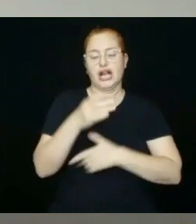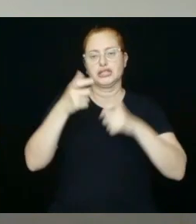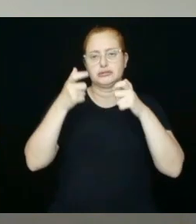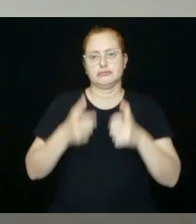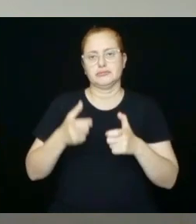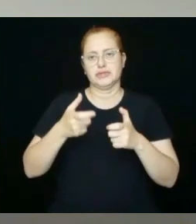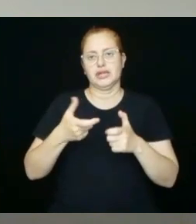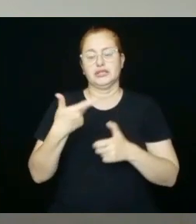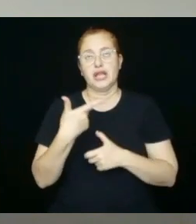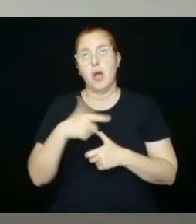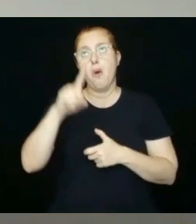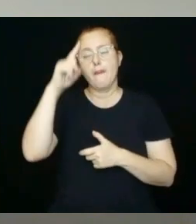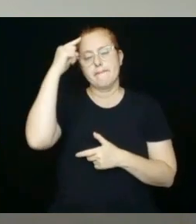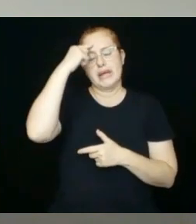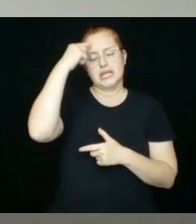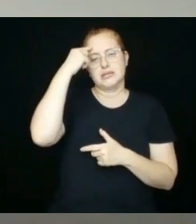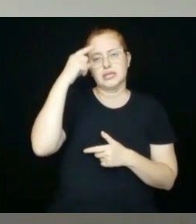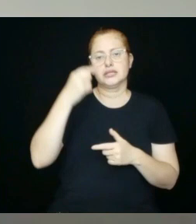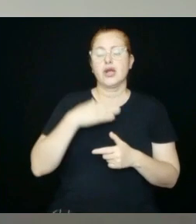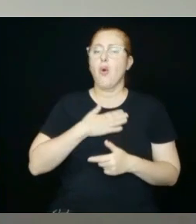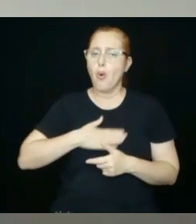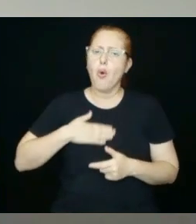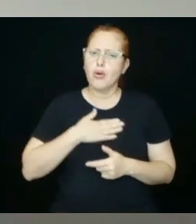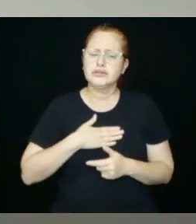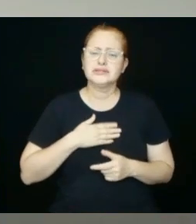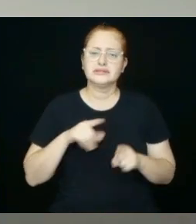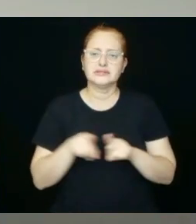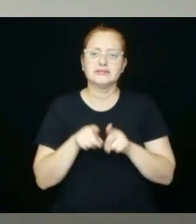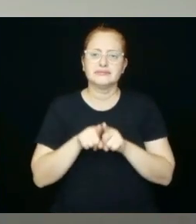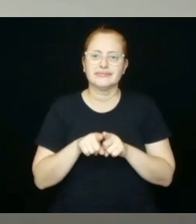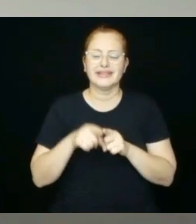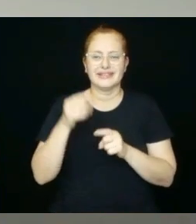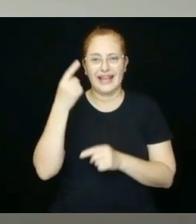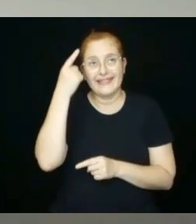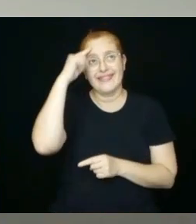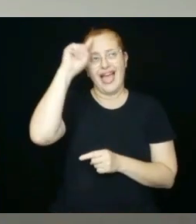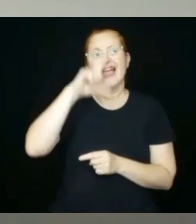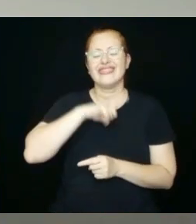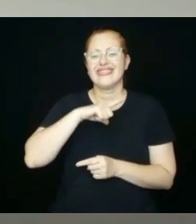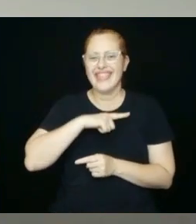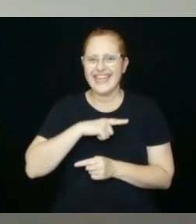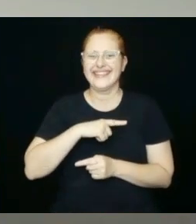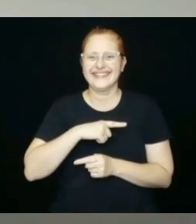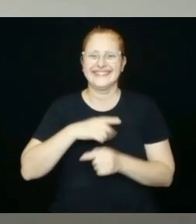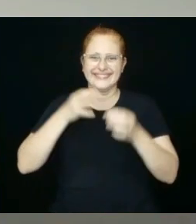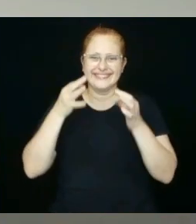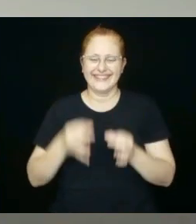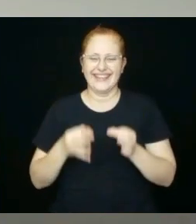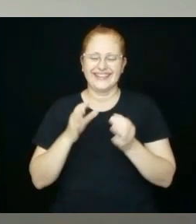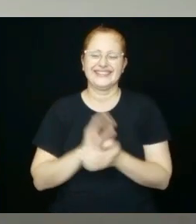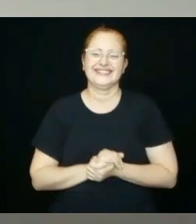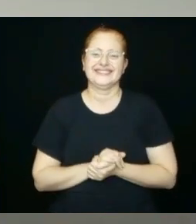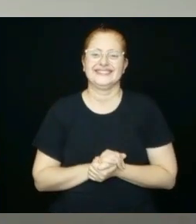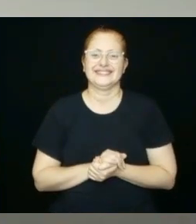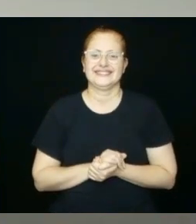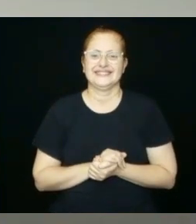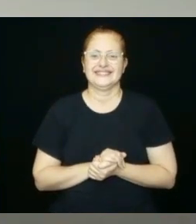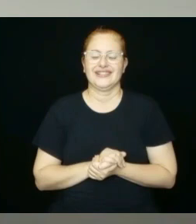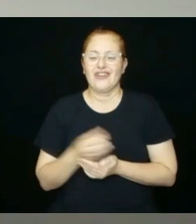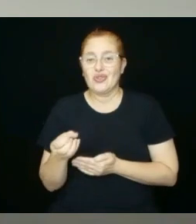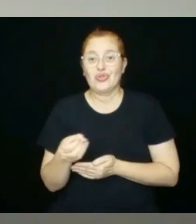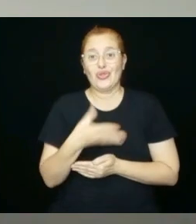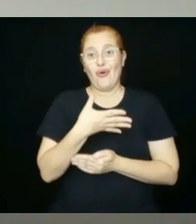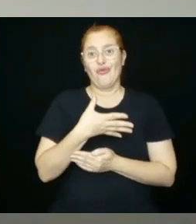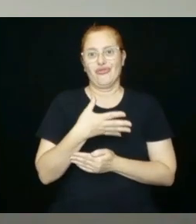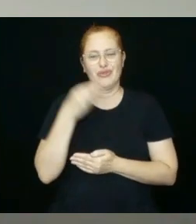outra concepção, assim. E eu gostei muito, assim, e ideias com certeza vêm, assim, com certeza... Uma coisa nova